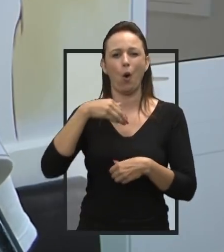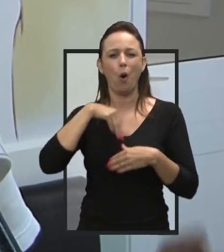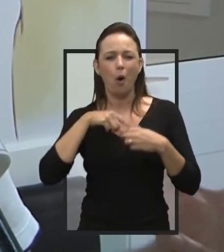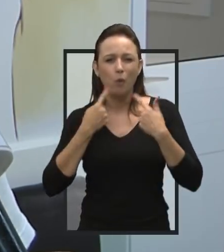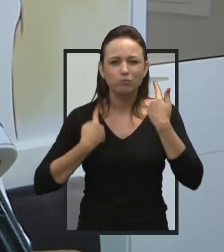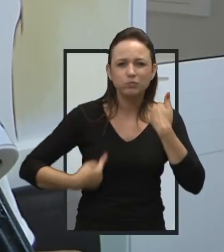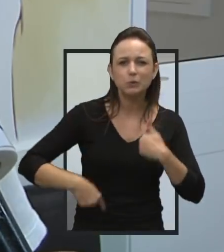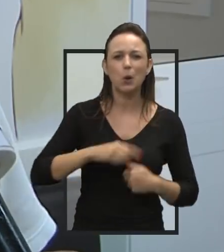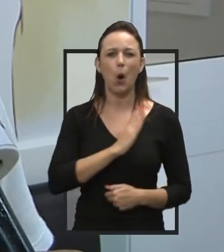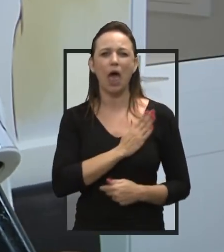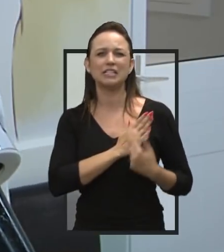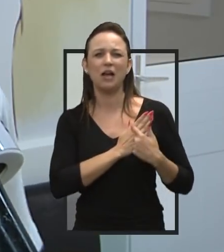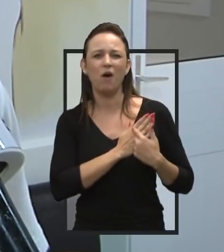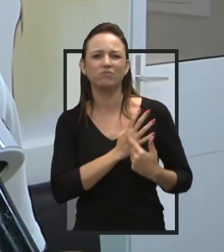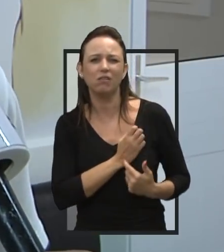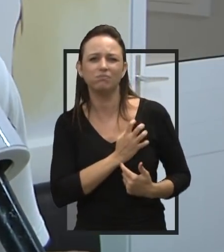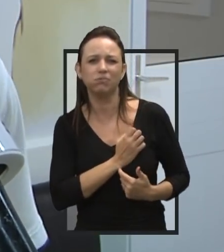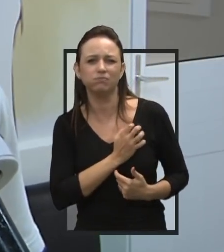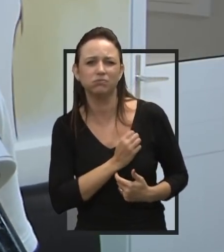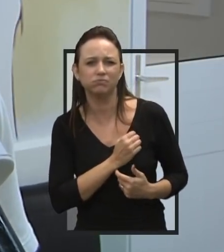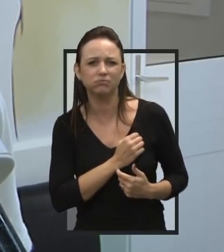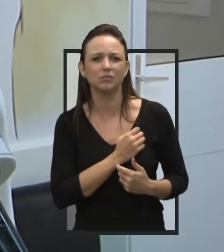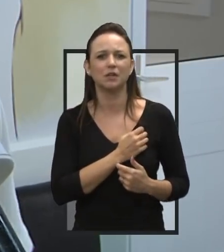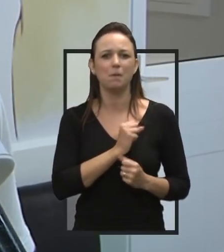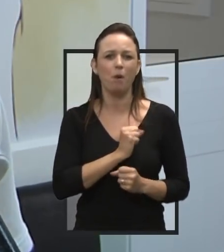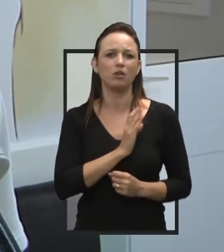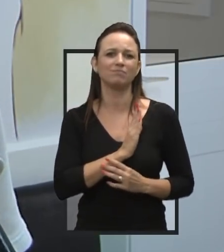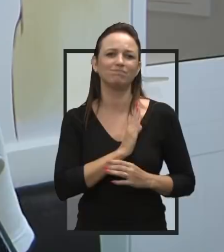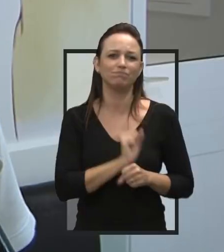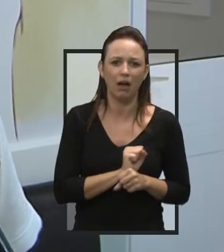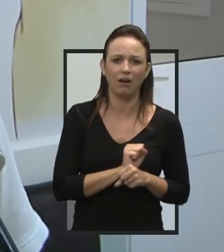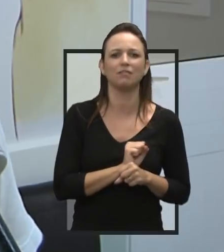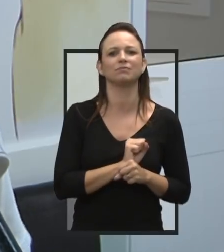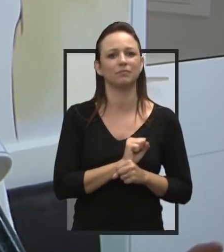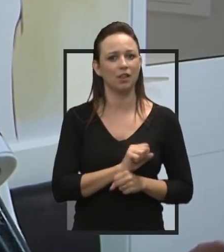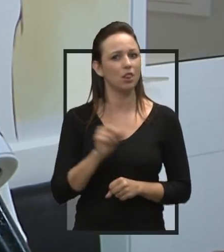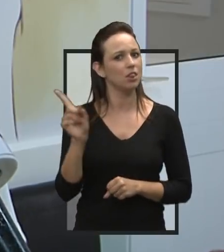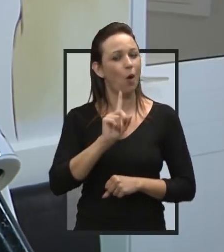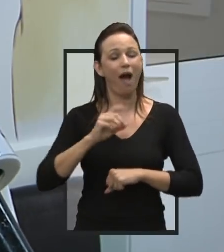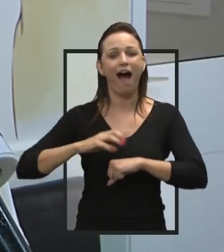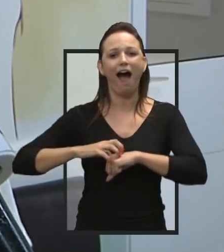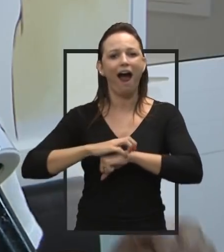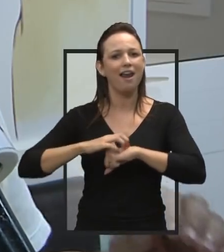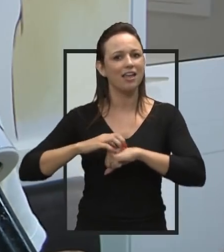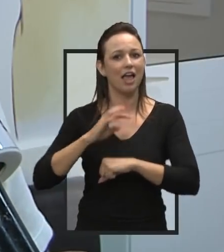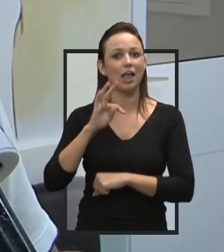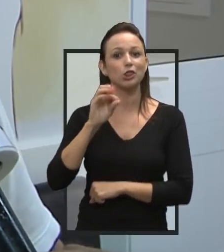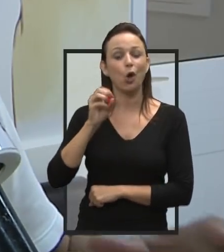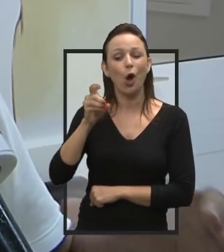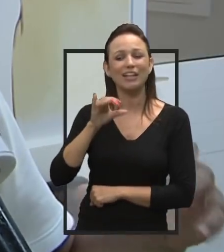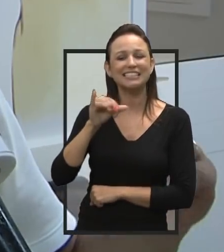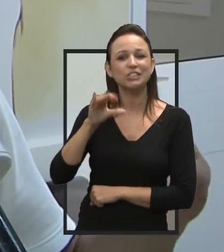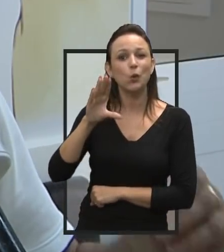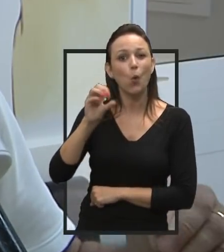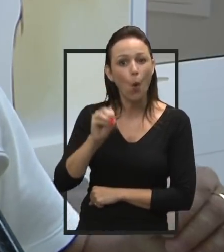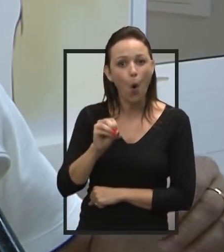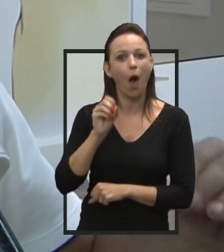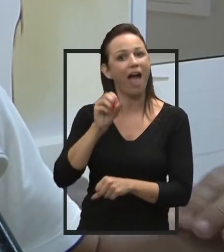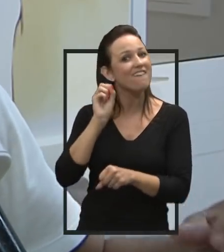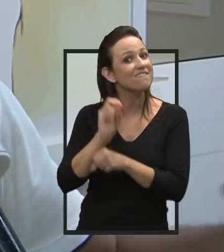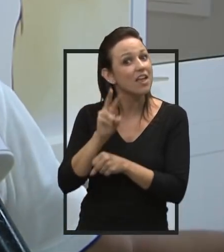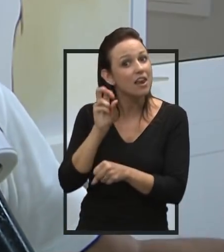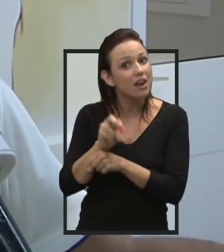a falir, não vai, e entra em falência. Então isso não é alergia, isso aí é tóxico, é uma